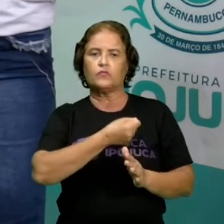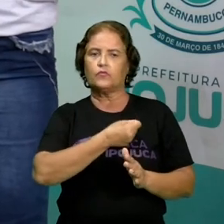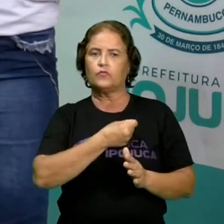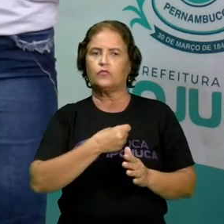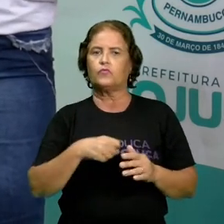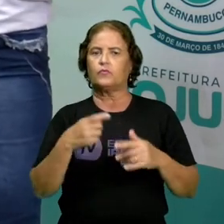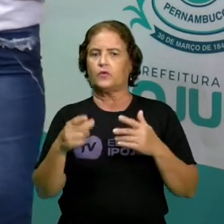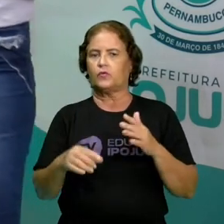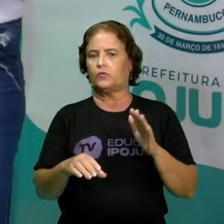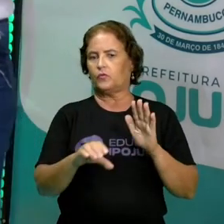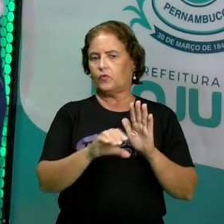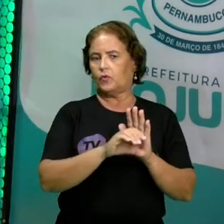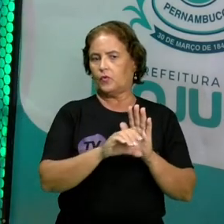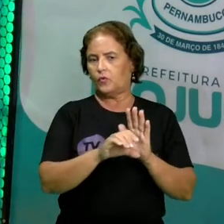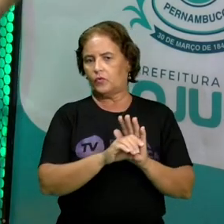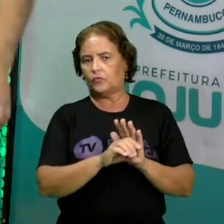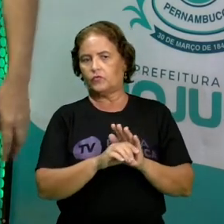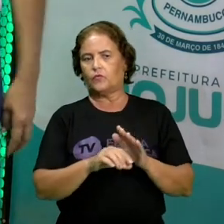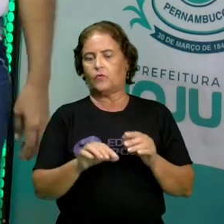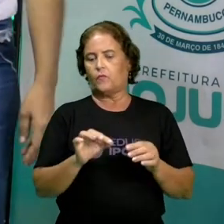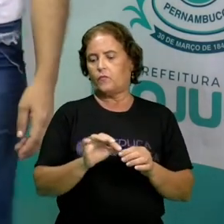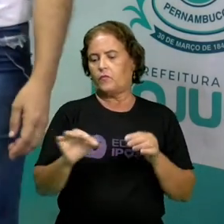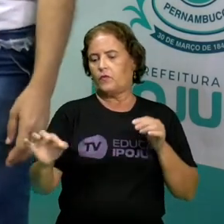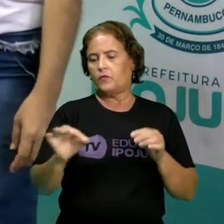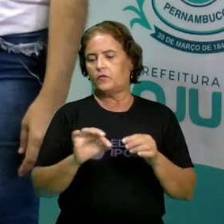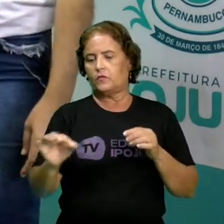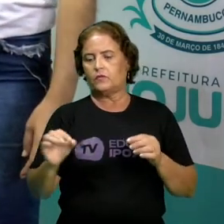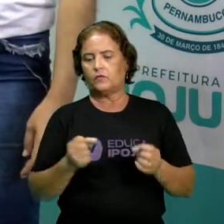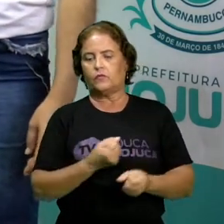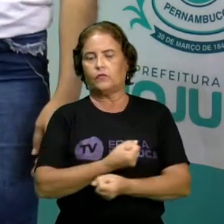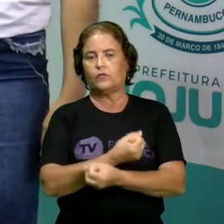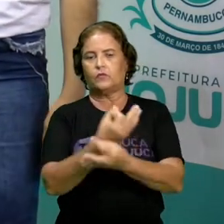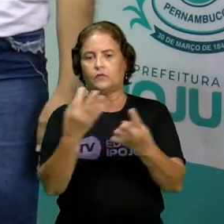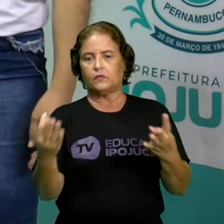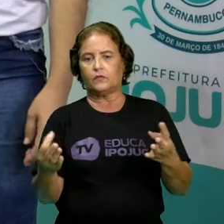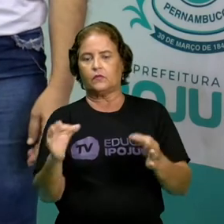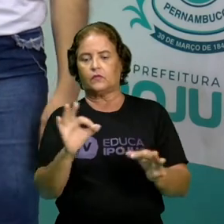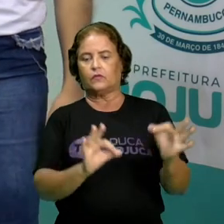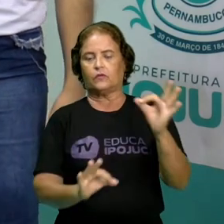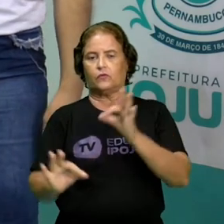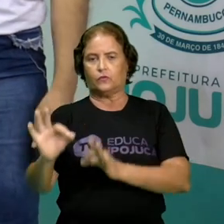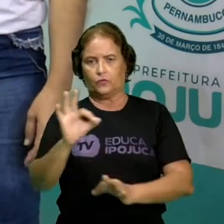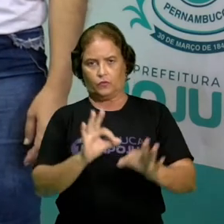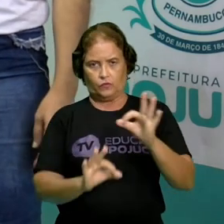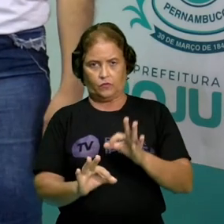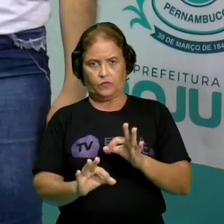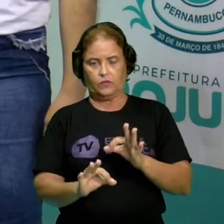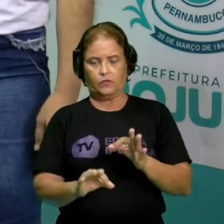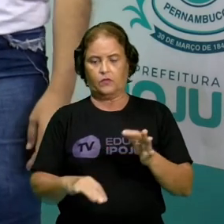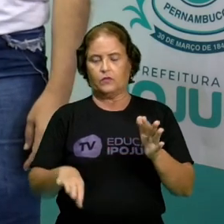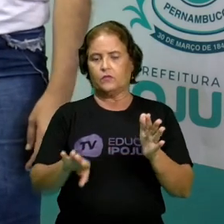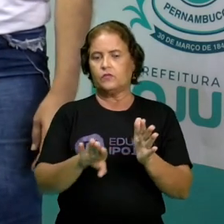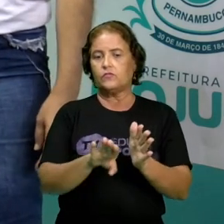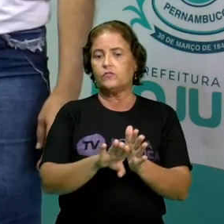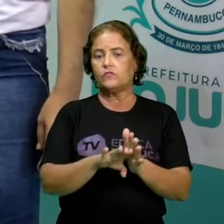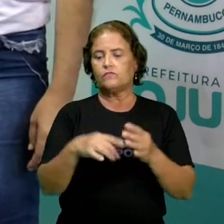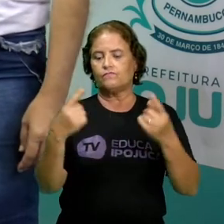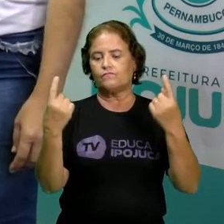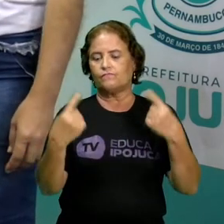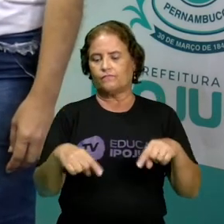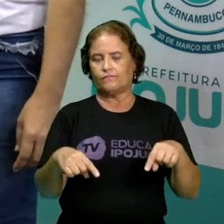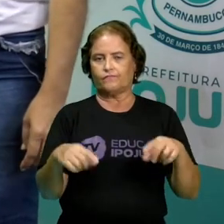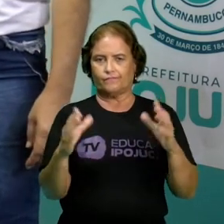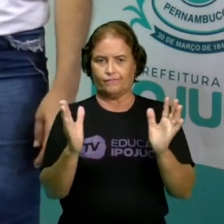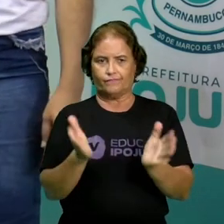código, medidas, quantidades e ordem. E chegamos ao nosso desafio de hoje.